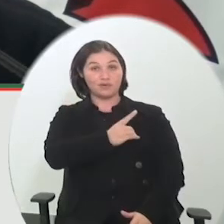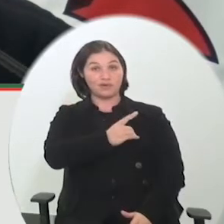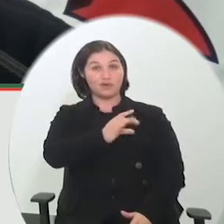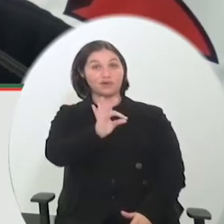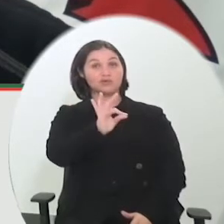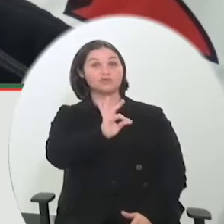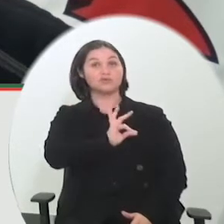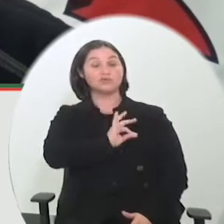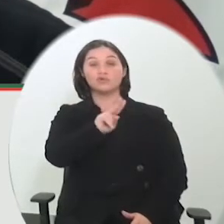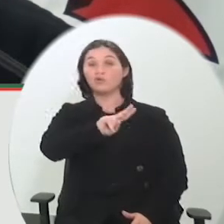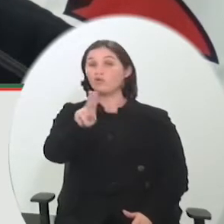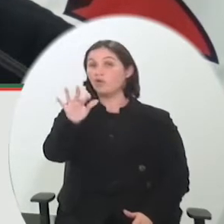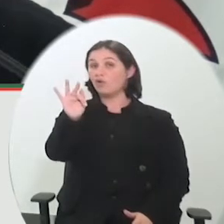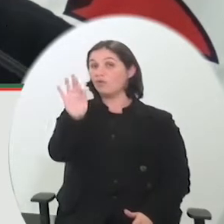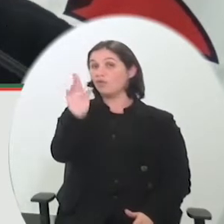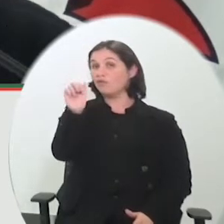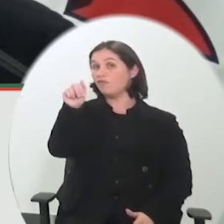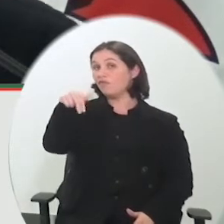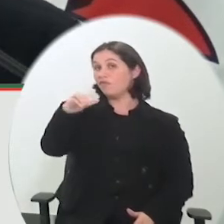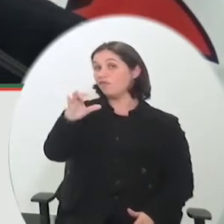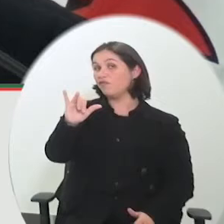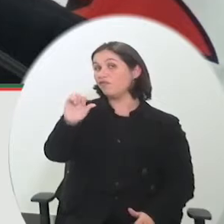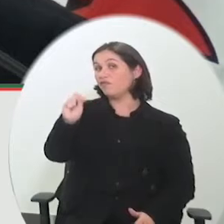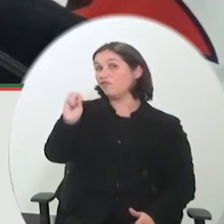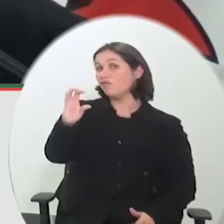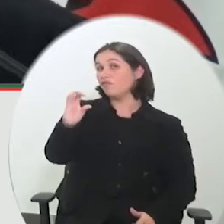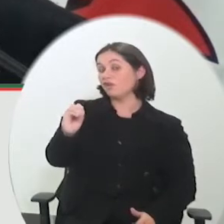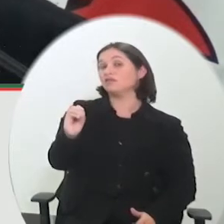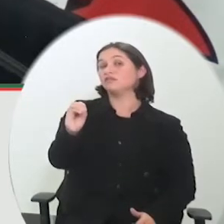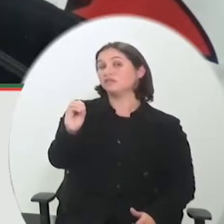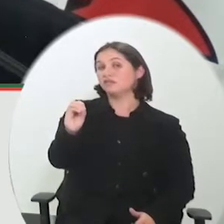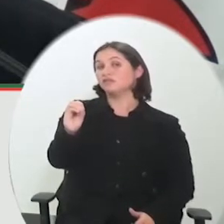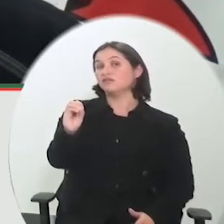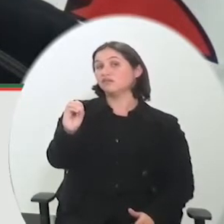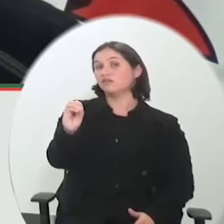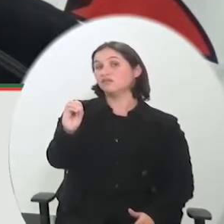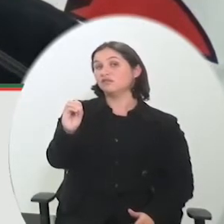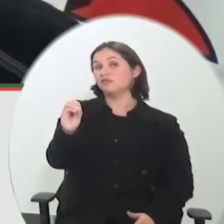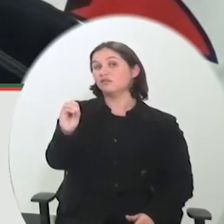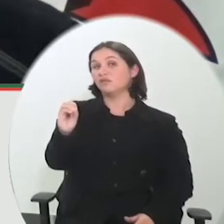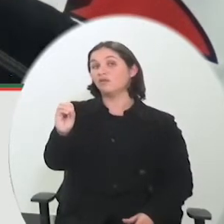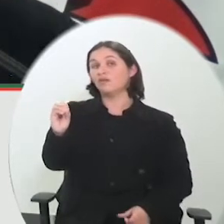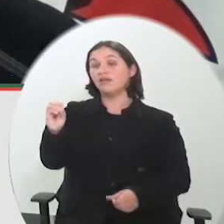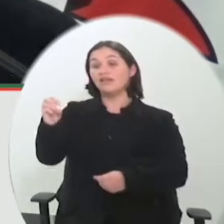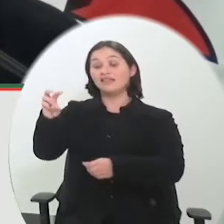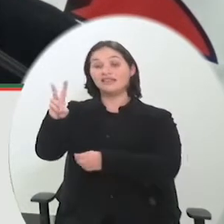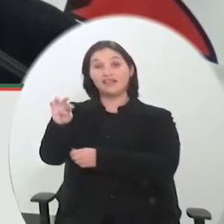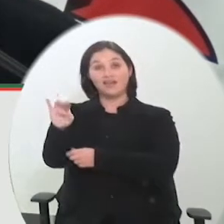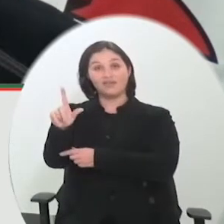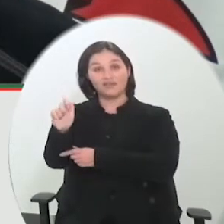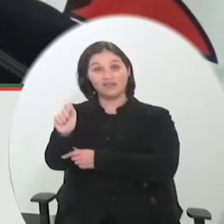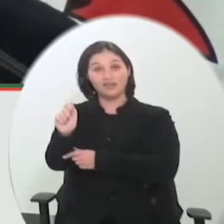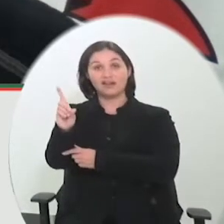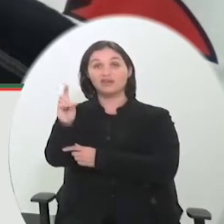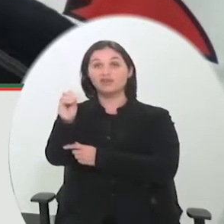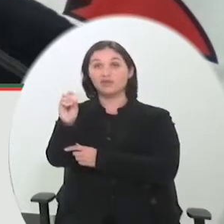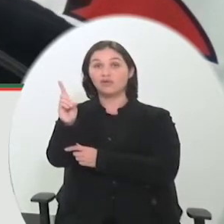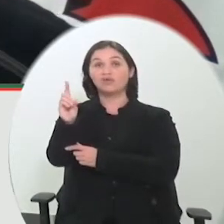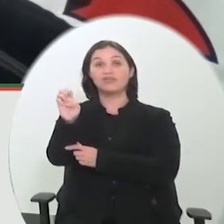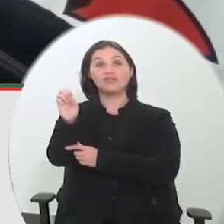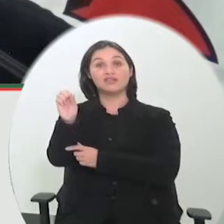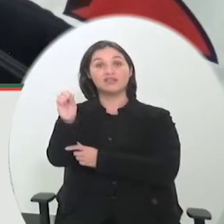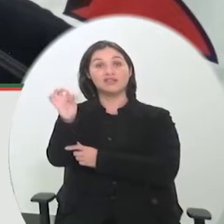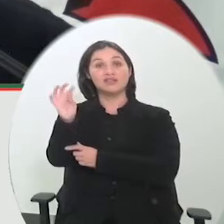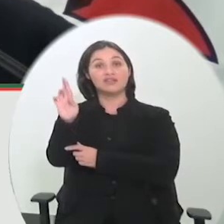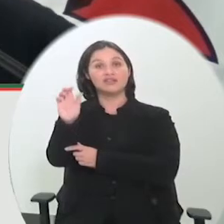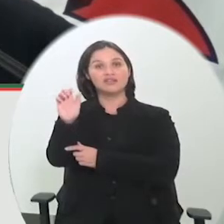pelo nome de Francisco Lourenço de Almeida, na então Vila do Desterro, hoje Florianópolis,